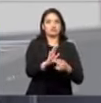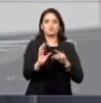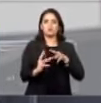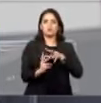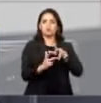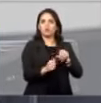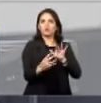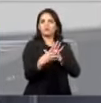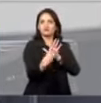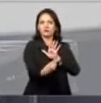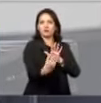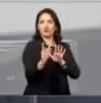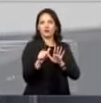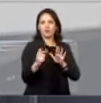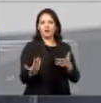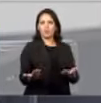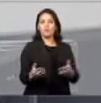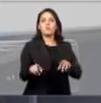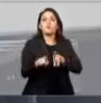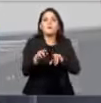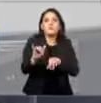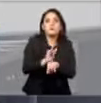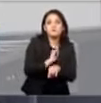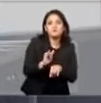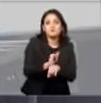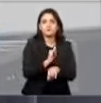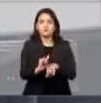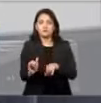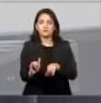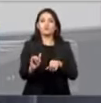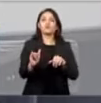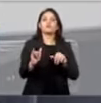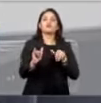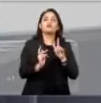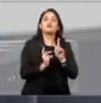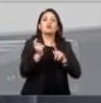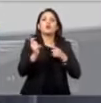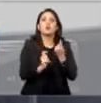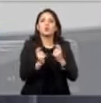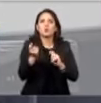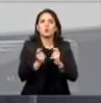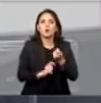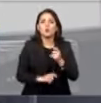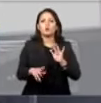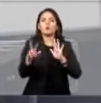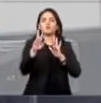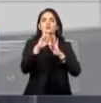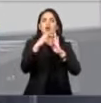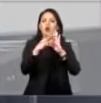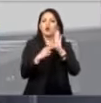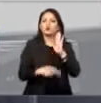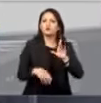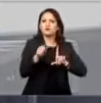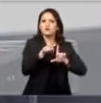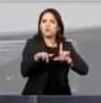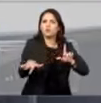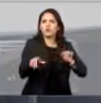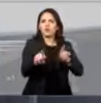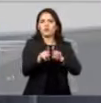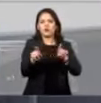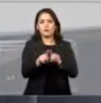também a importância estratégica da indústria audiovisual brasileira em seus atributos educacionais e formativos, de